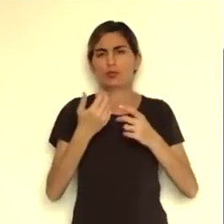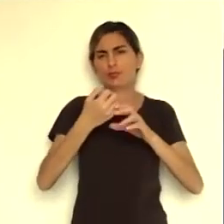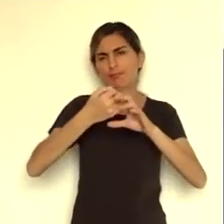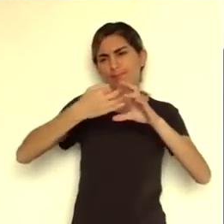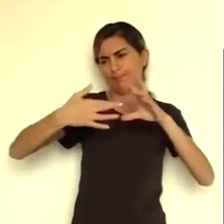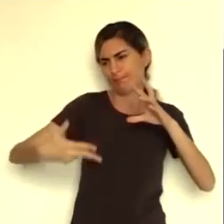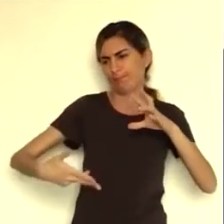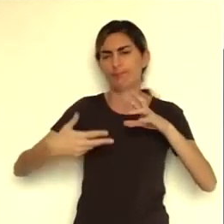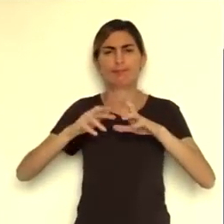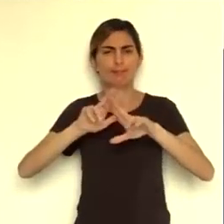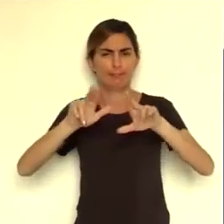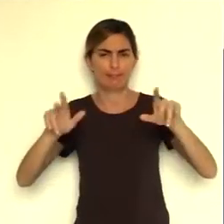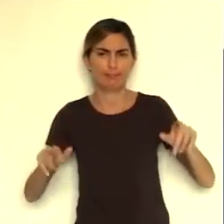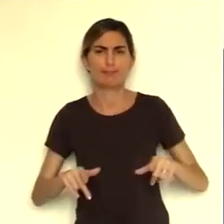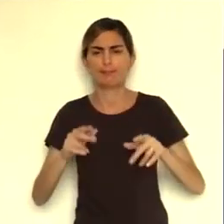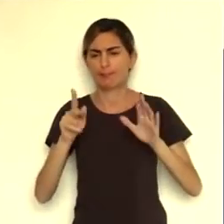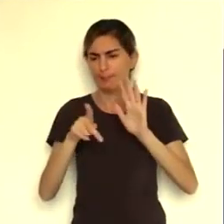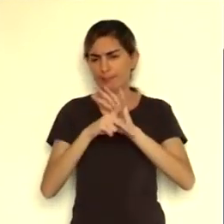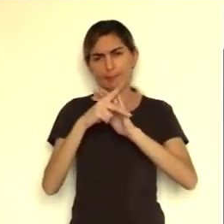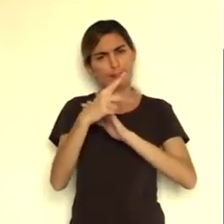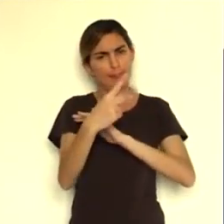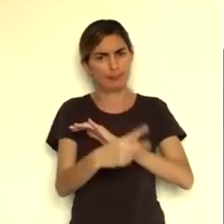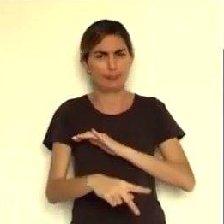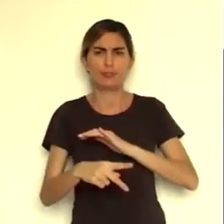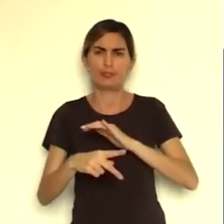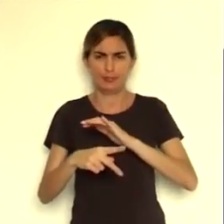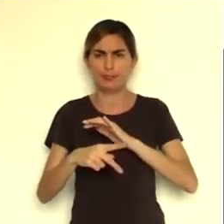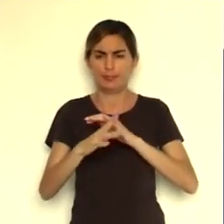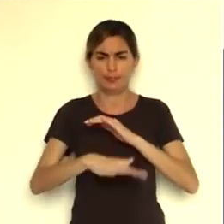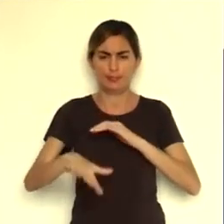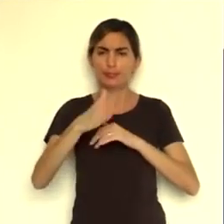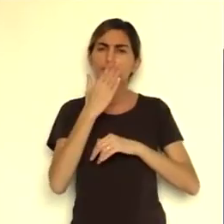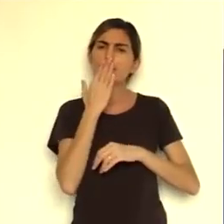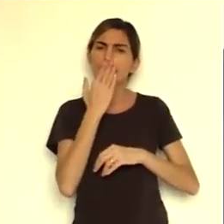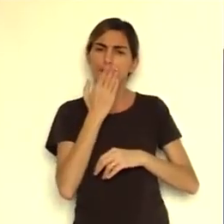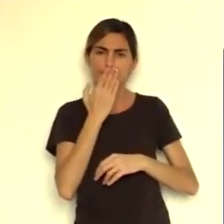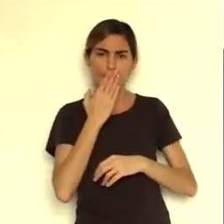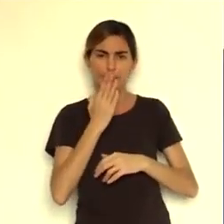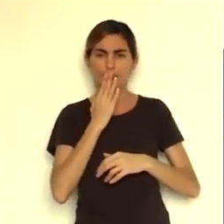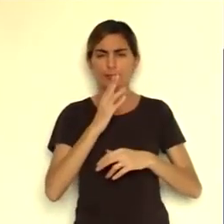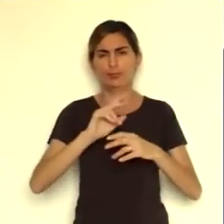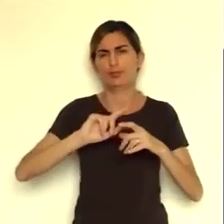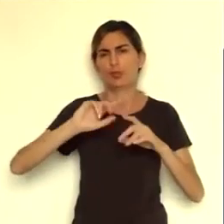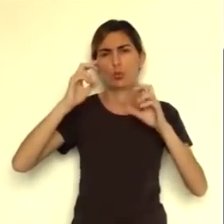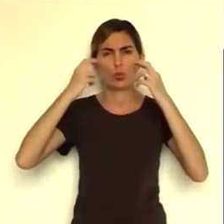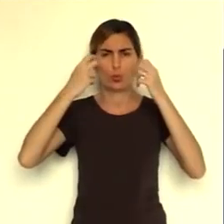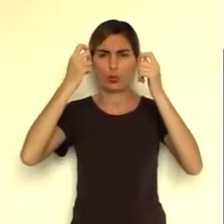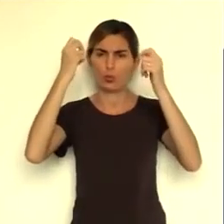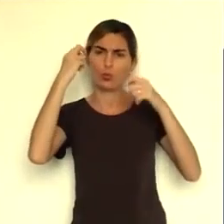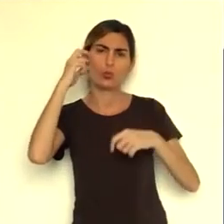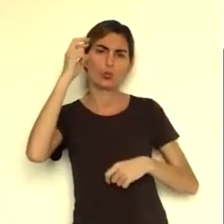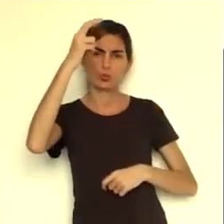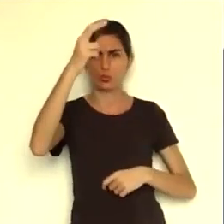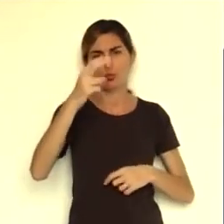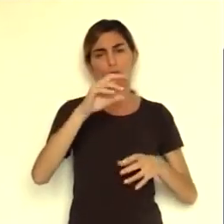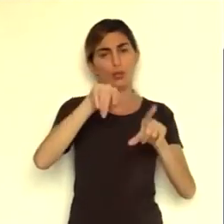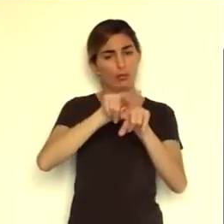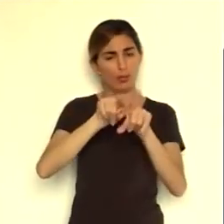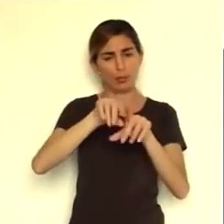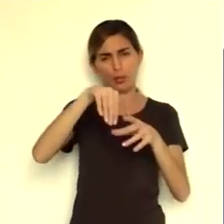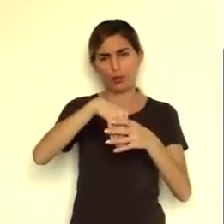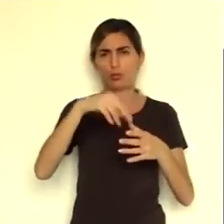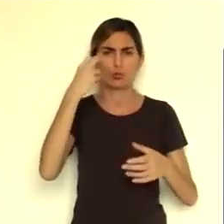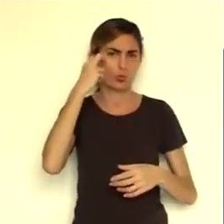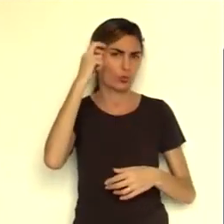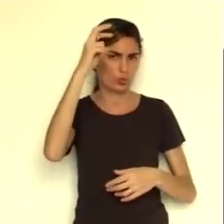alguns outros aspectos bem específicos da etnia indígena dentro do ponto de vista cultural. Ainda dentro